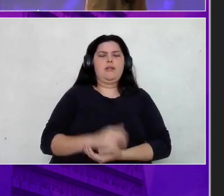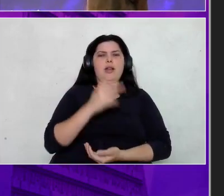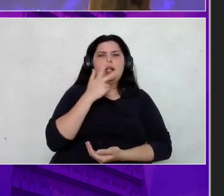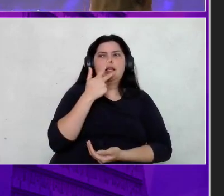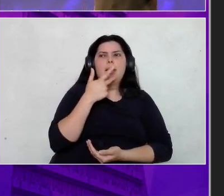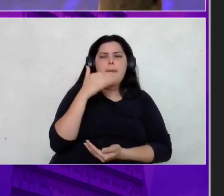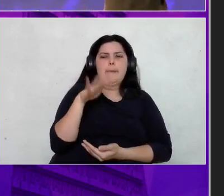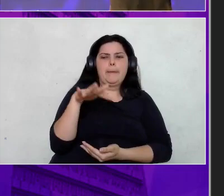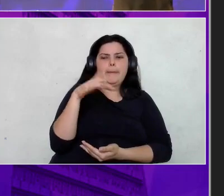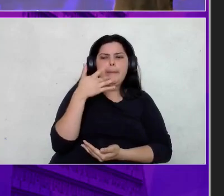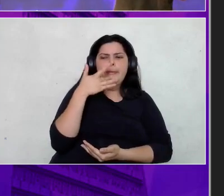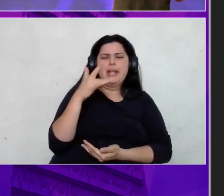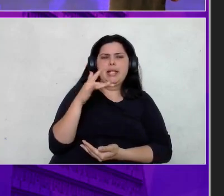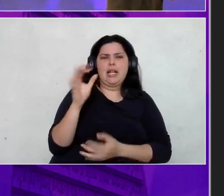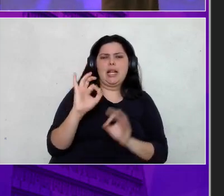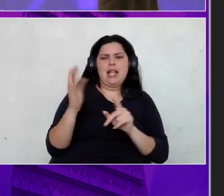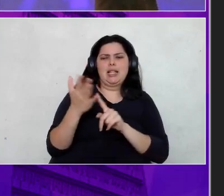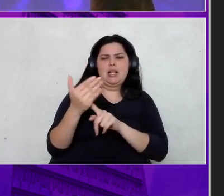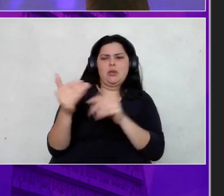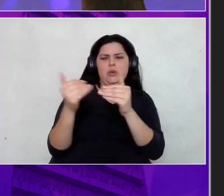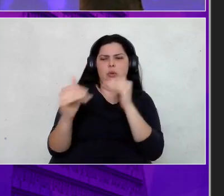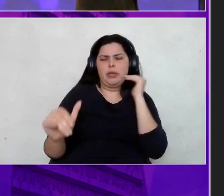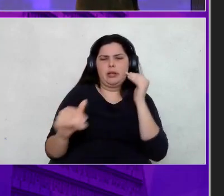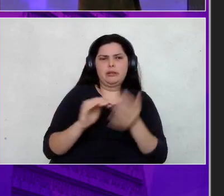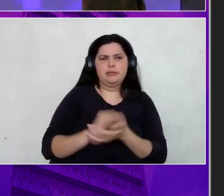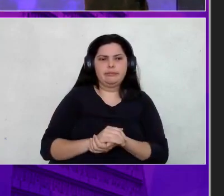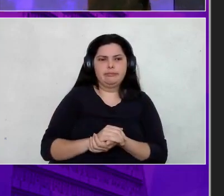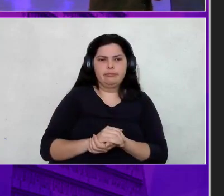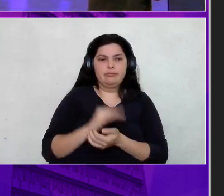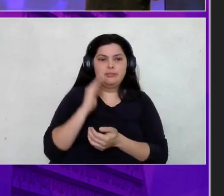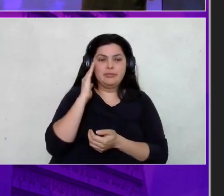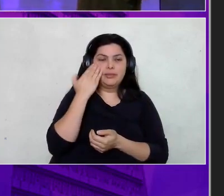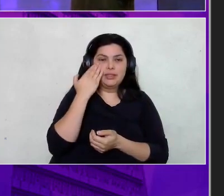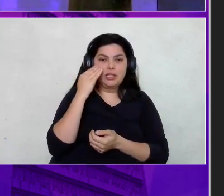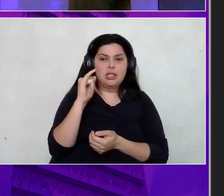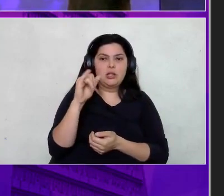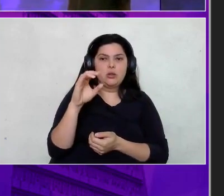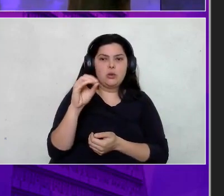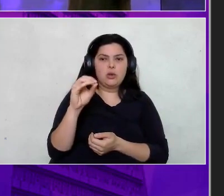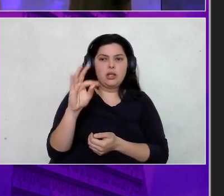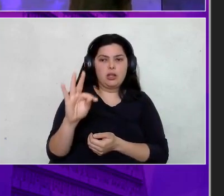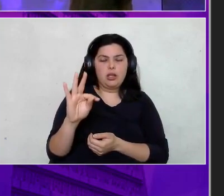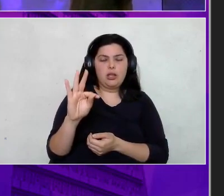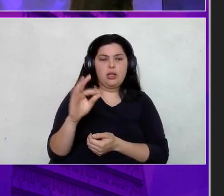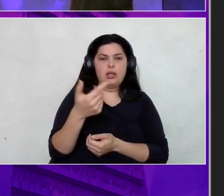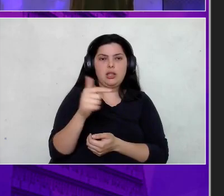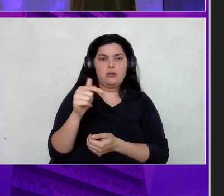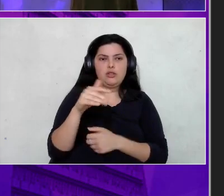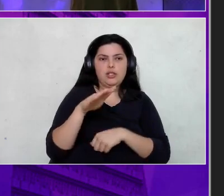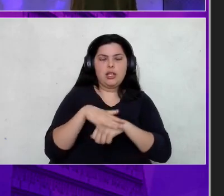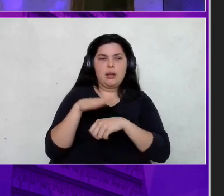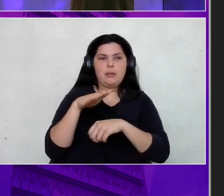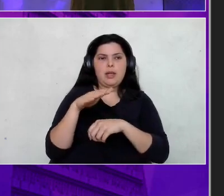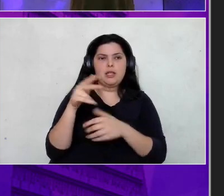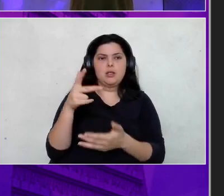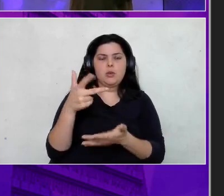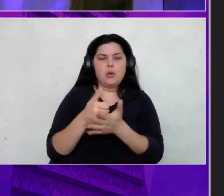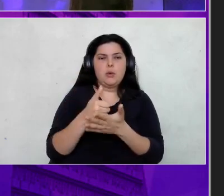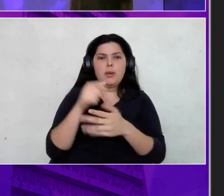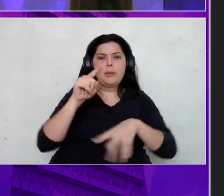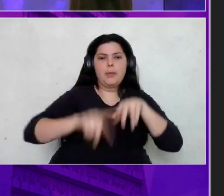tem nada a ver com tecnologia. Eles entenderam que com IoT não existiria mais a compra de produtos, tipo